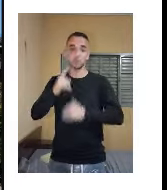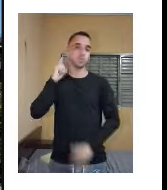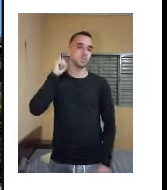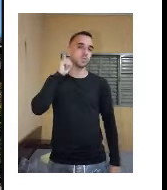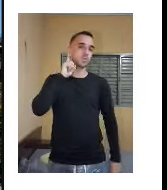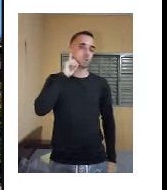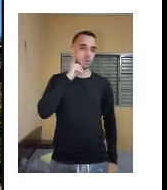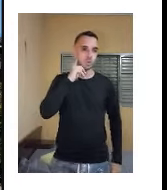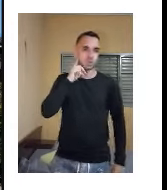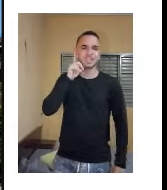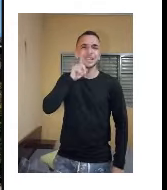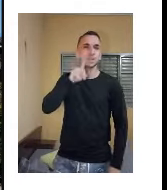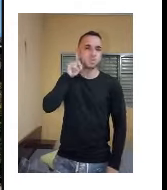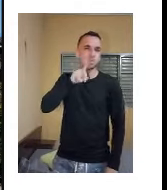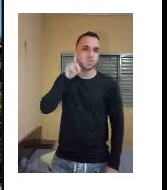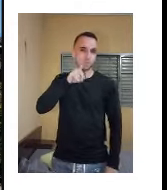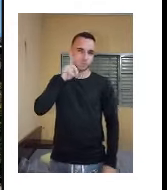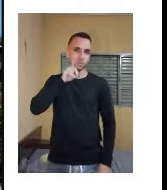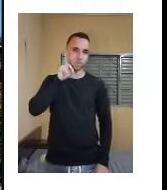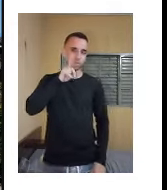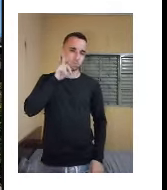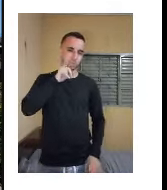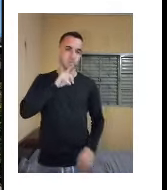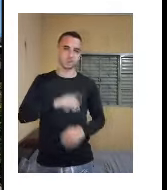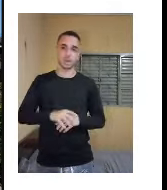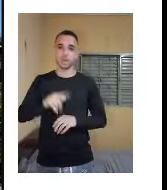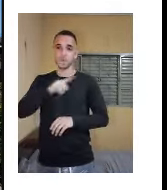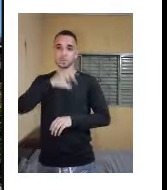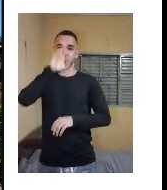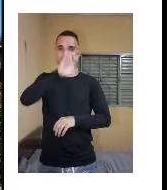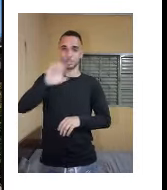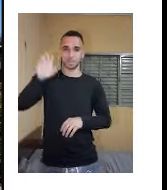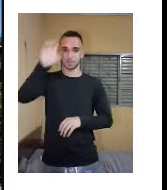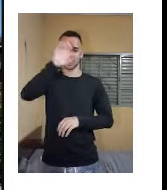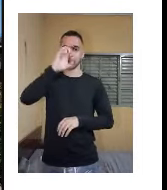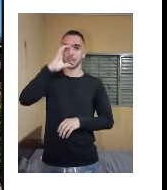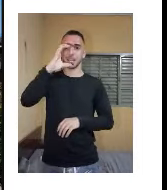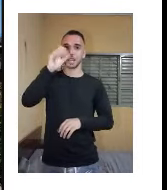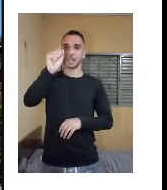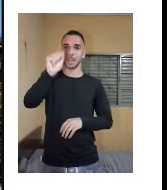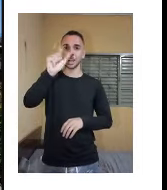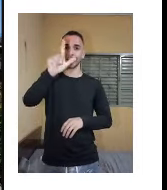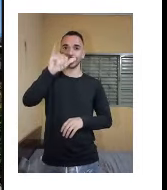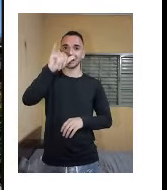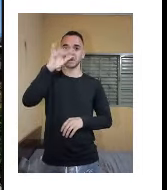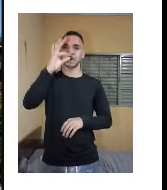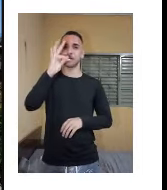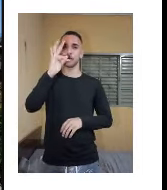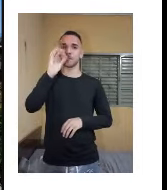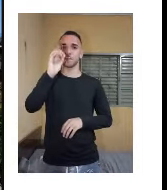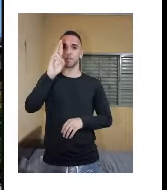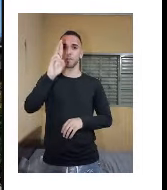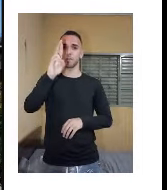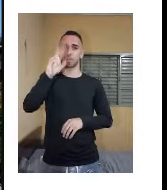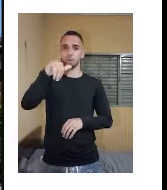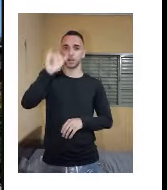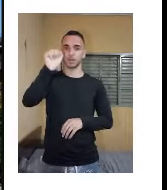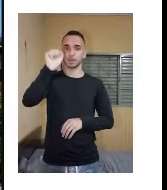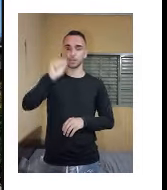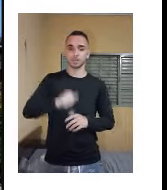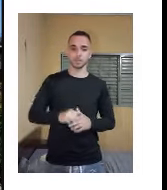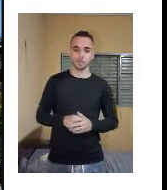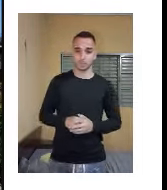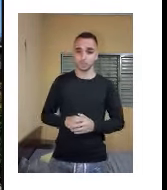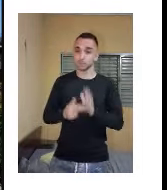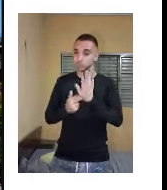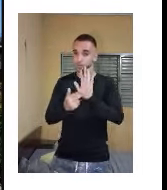Canadá recente, as ondas de calor na Europa, mas eu quero trazer aqui bastante exemplos